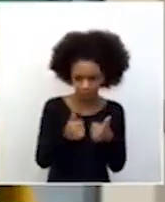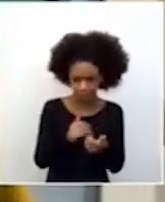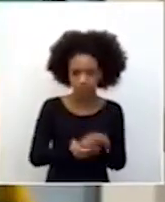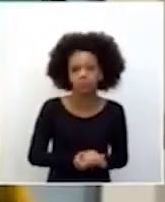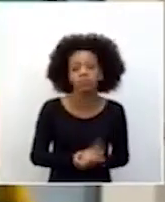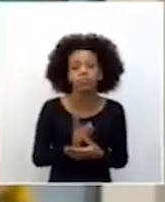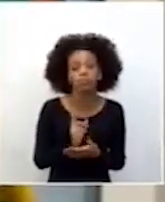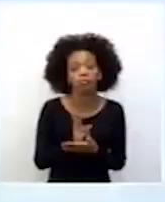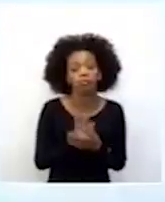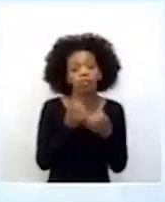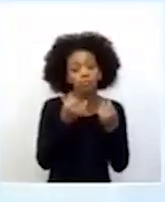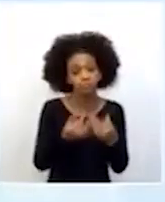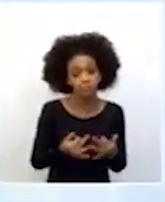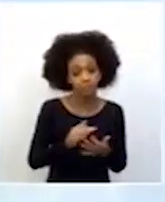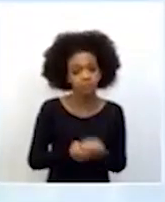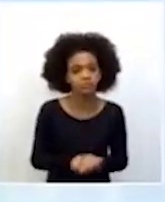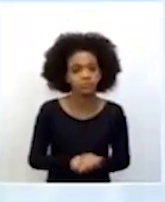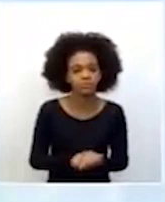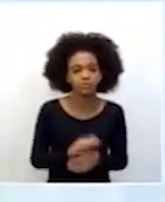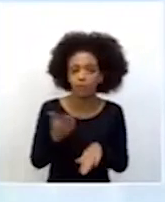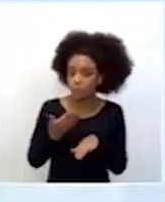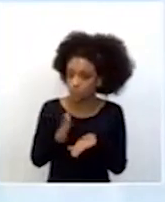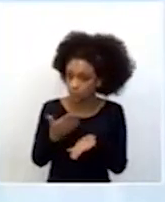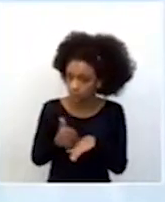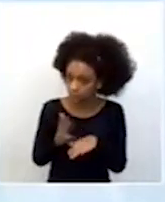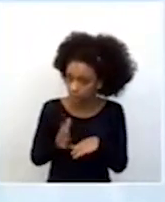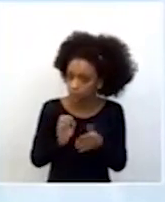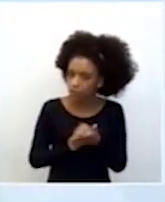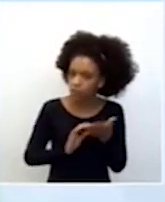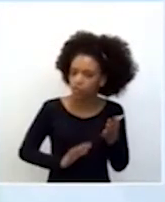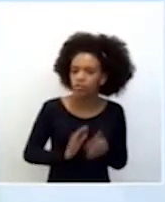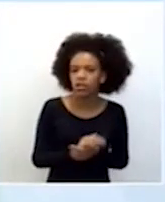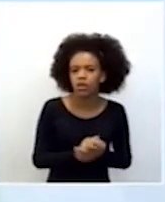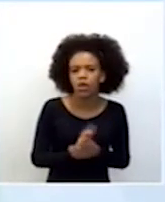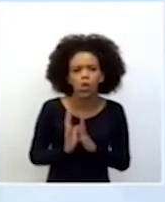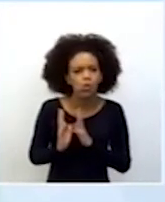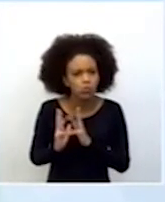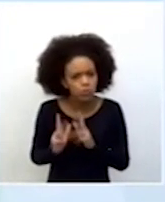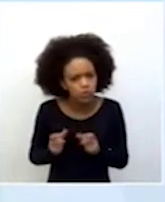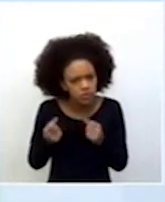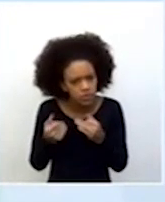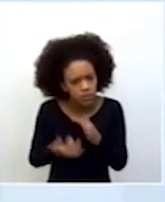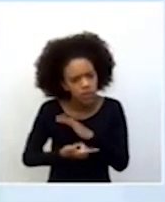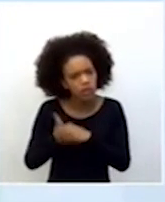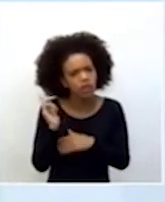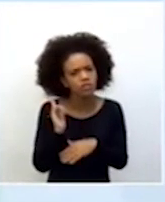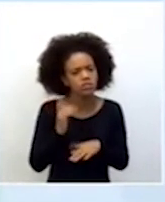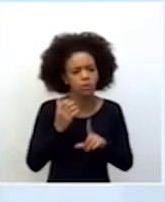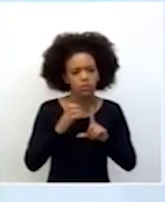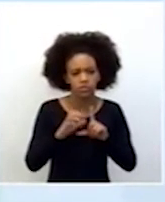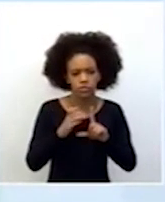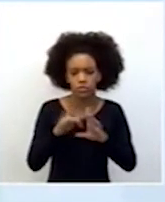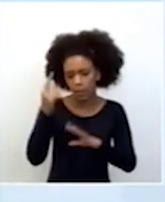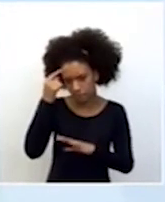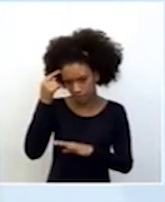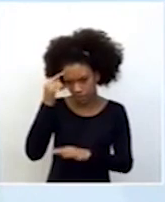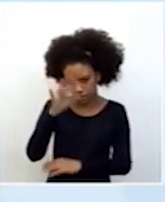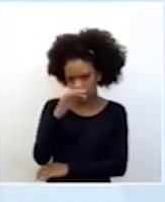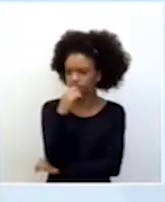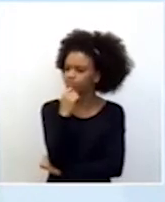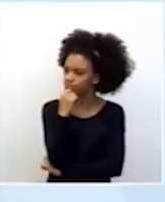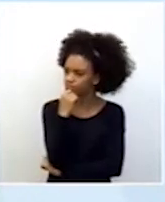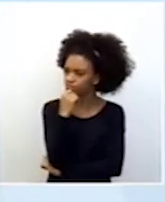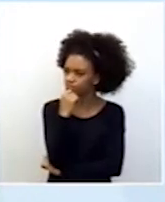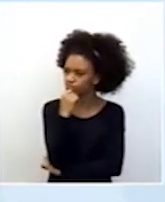a explicação, para a gente treinar nos exercícios, tudo aquilo que eu falei sobre charge, a gente tem que pensar muito